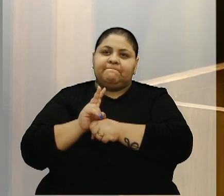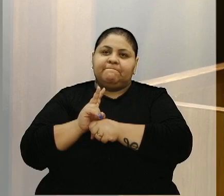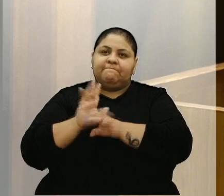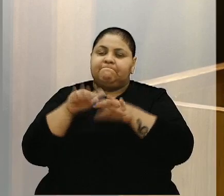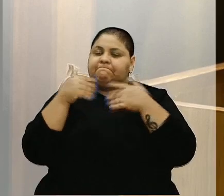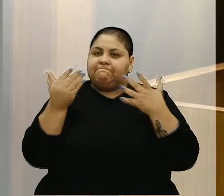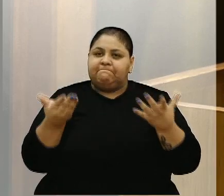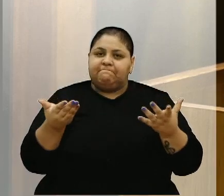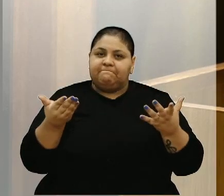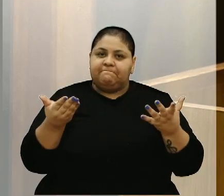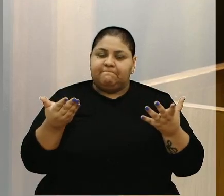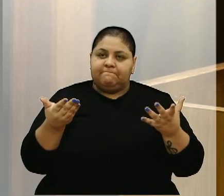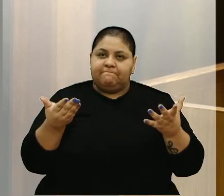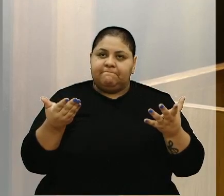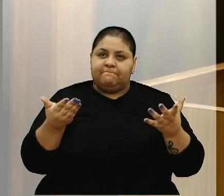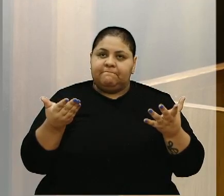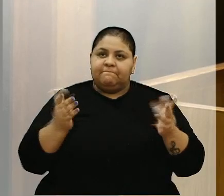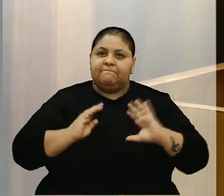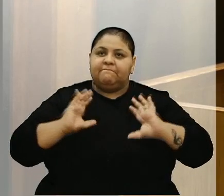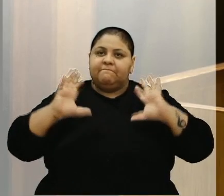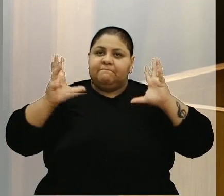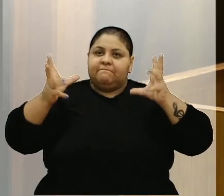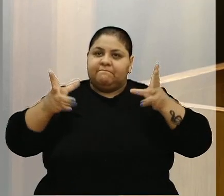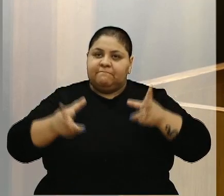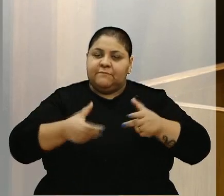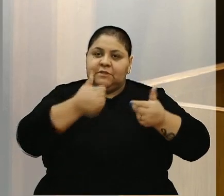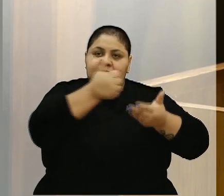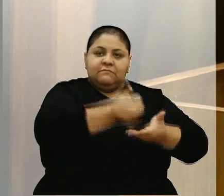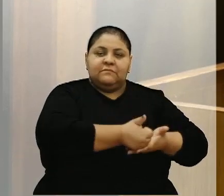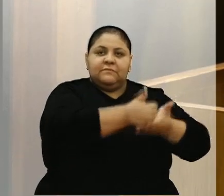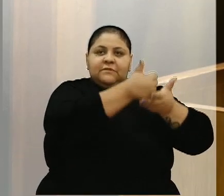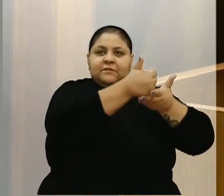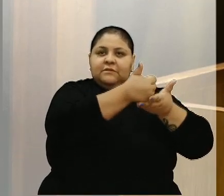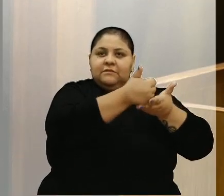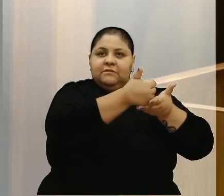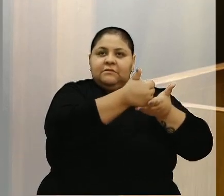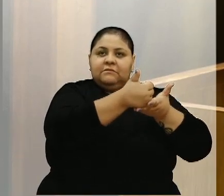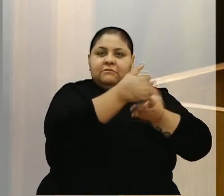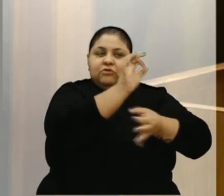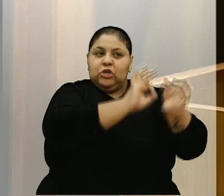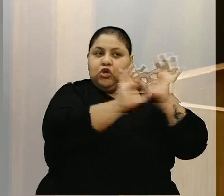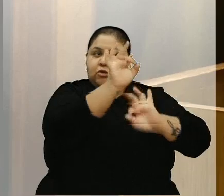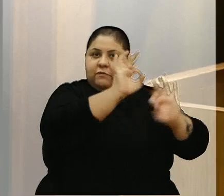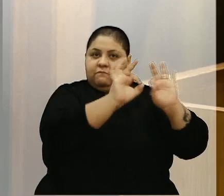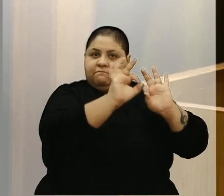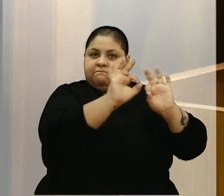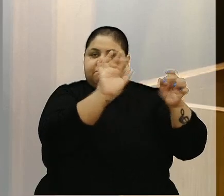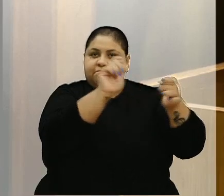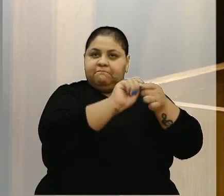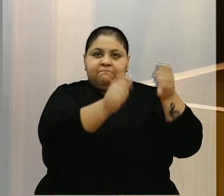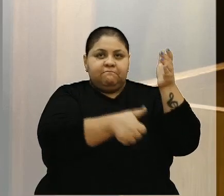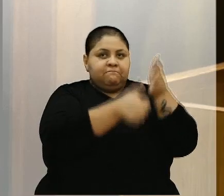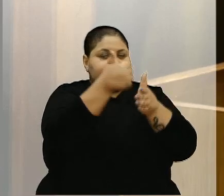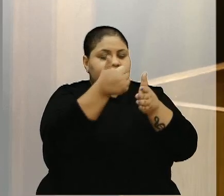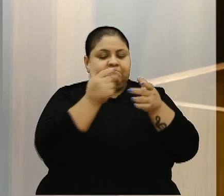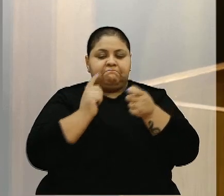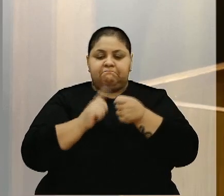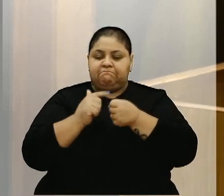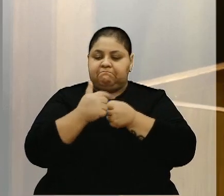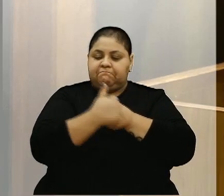enfim, a todos que nos dão suporte e nos preparam para fazermos o melhor para a nossa